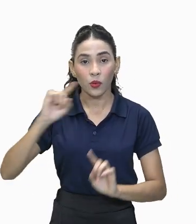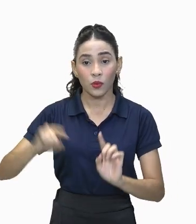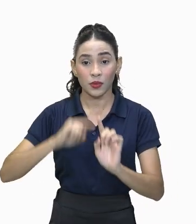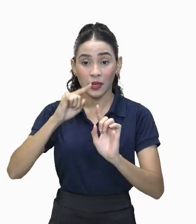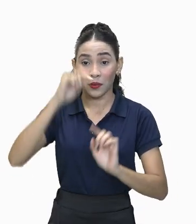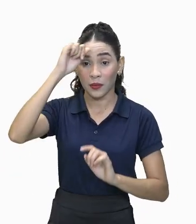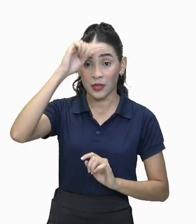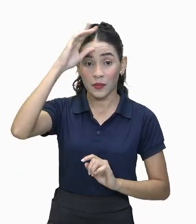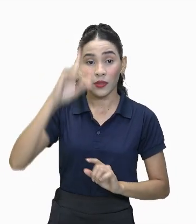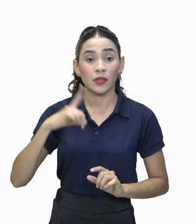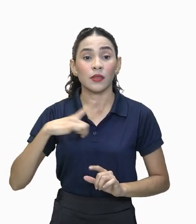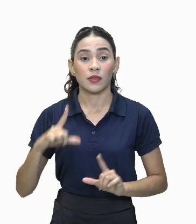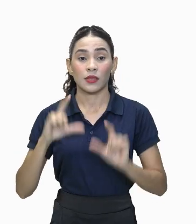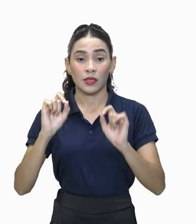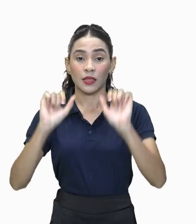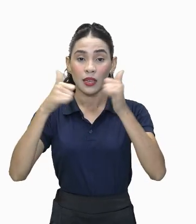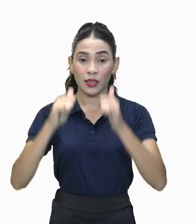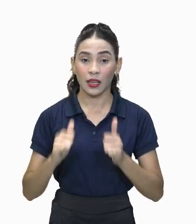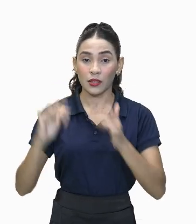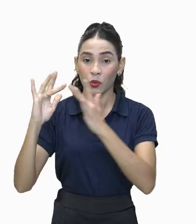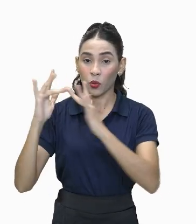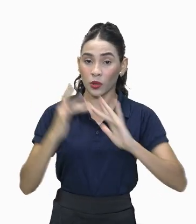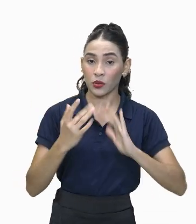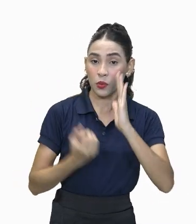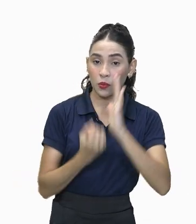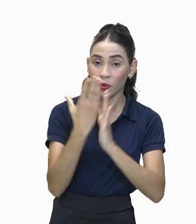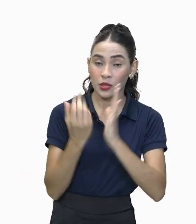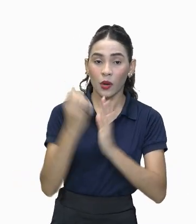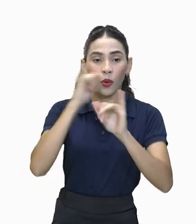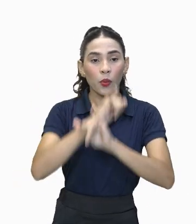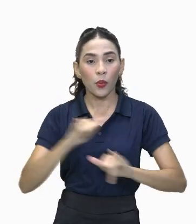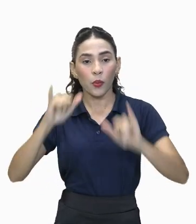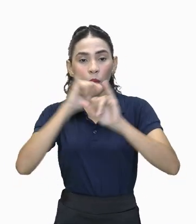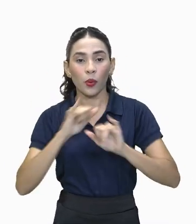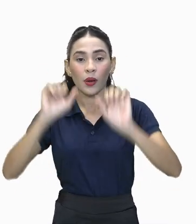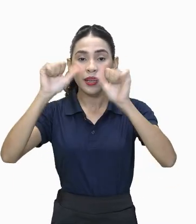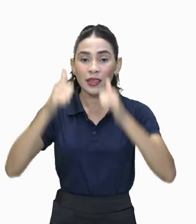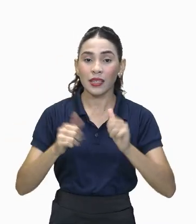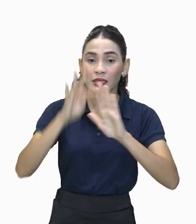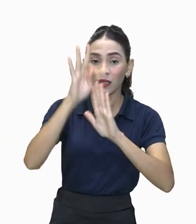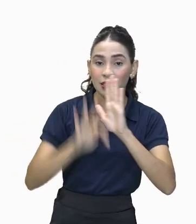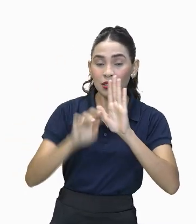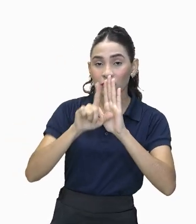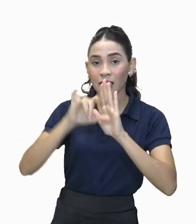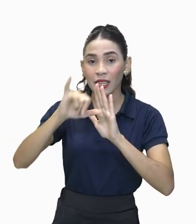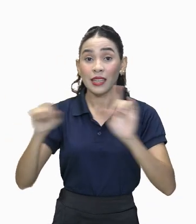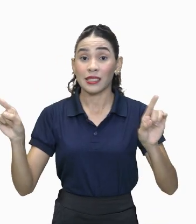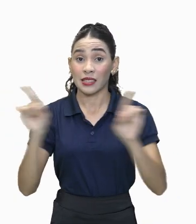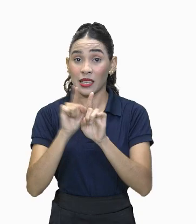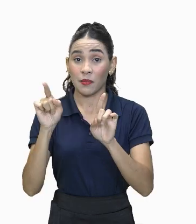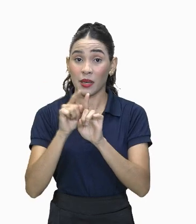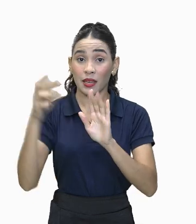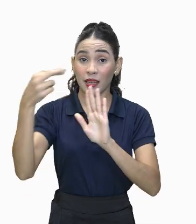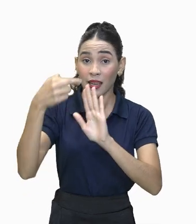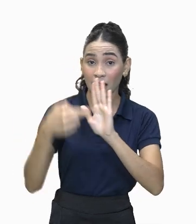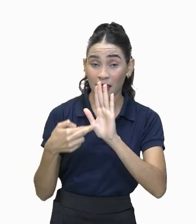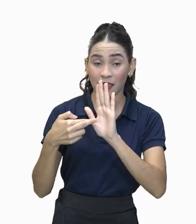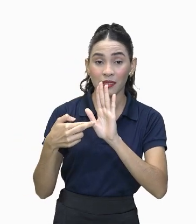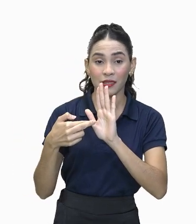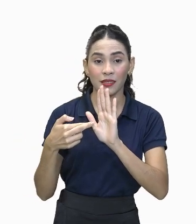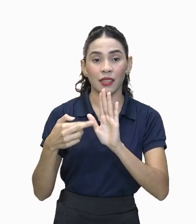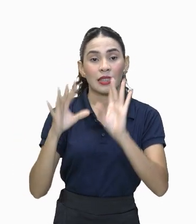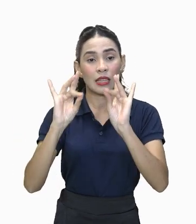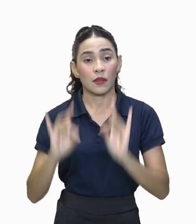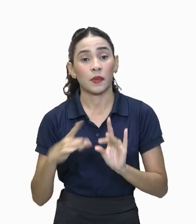de conhecimento, temos reconstrução do contexto de produção, circulação e recepção de textos legais e normativos. E